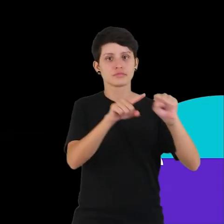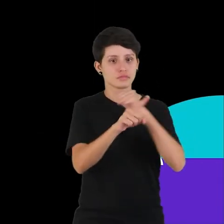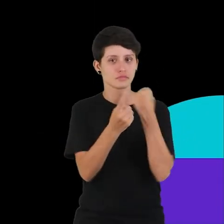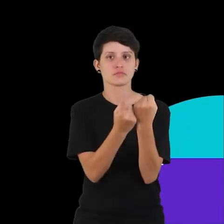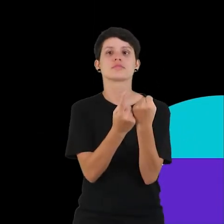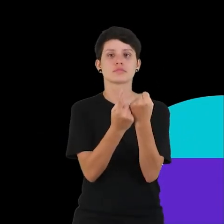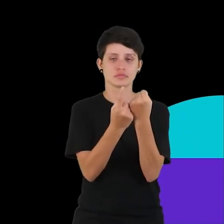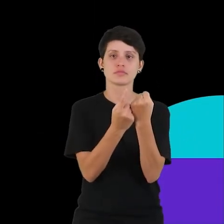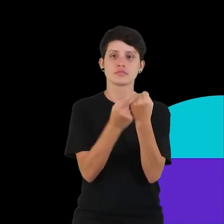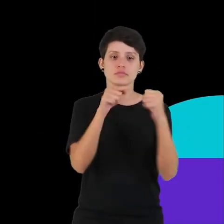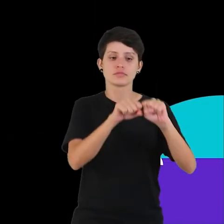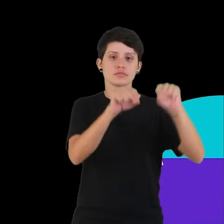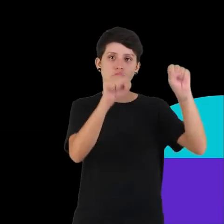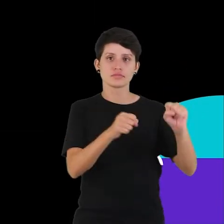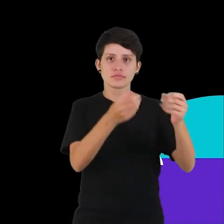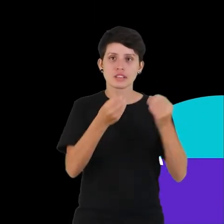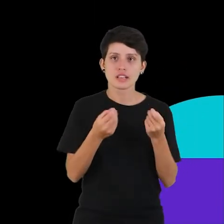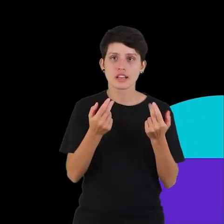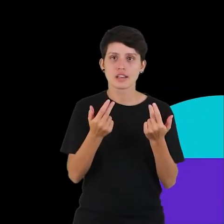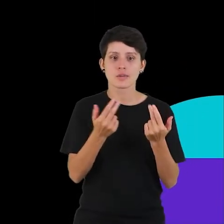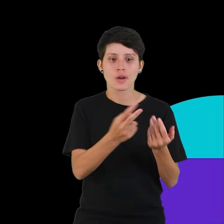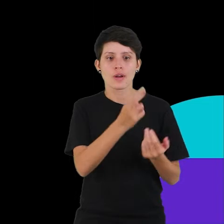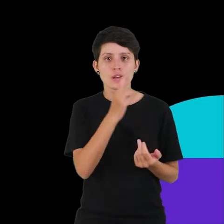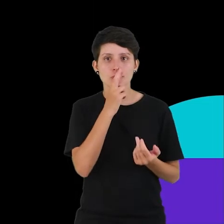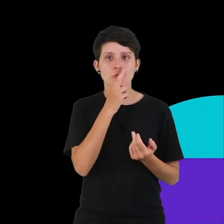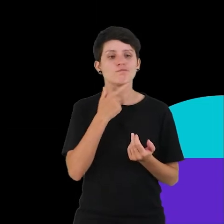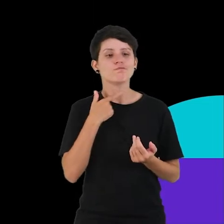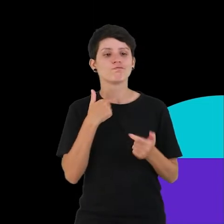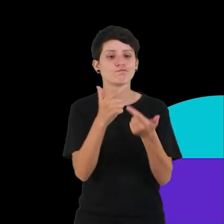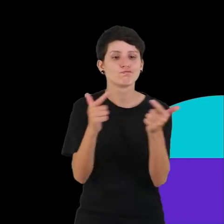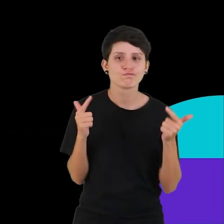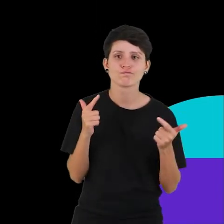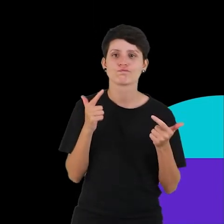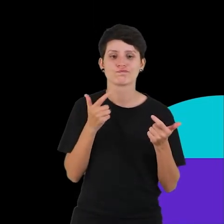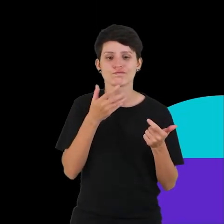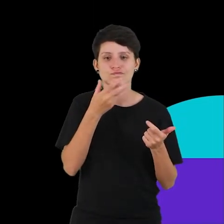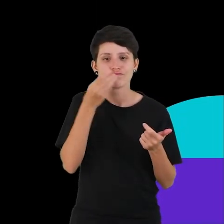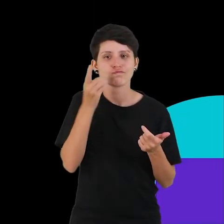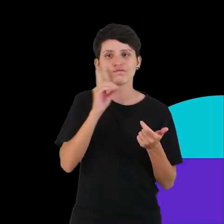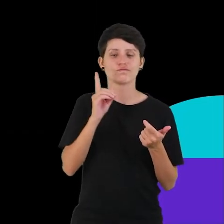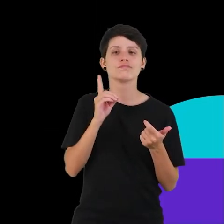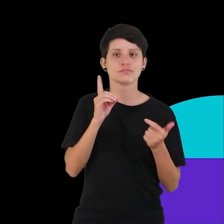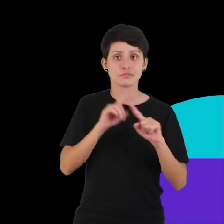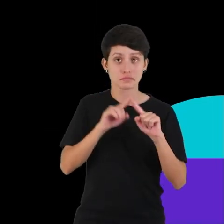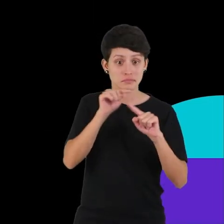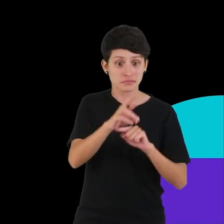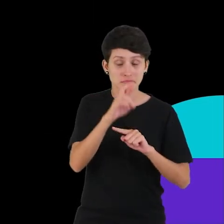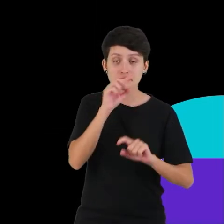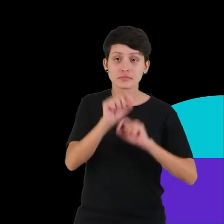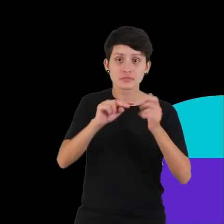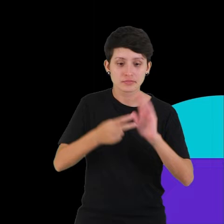gente tem um sistema social que seja, e esse sistema social produz um resultado indesejado, um resultado que a gente não gostaria de